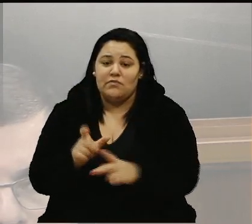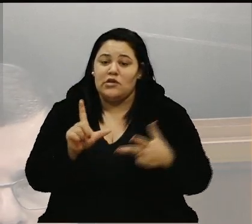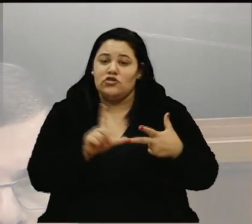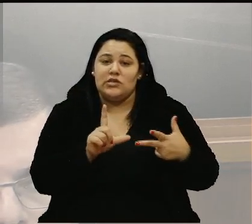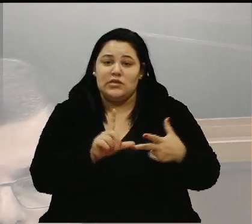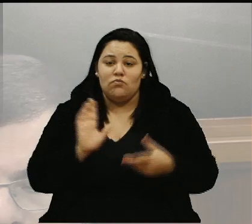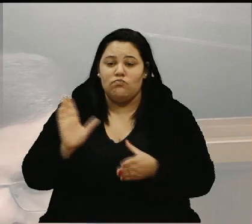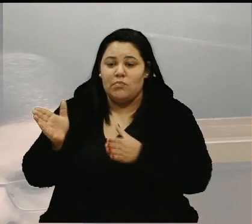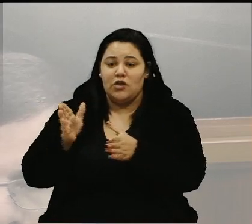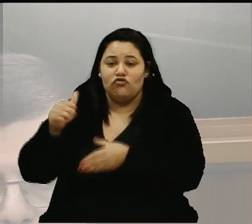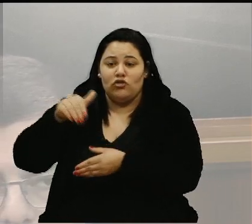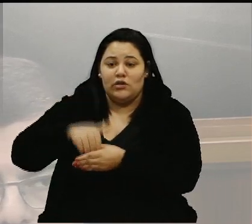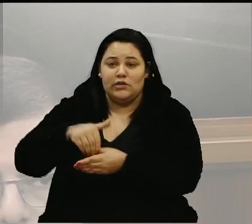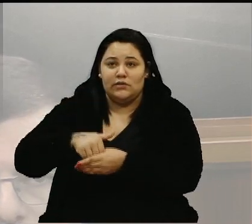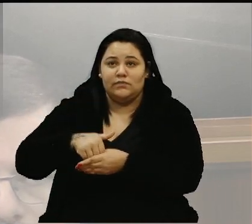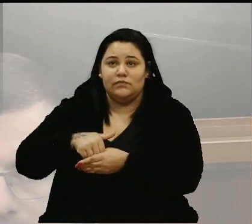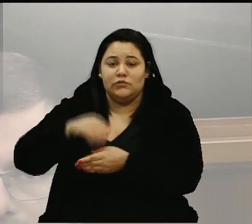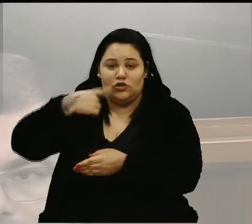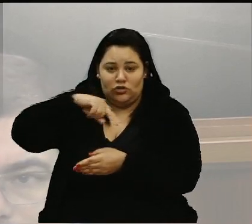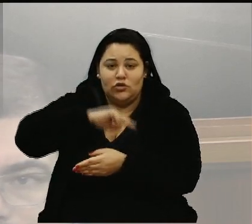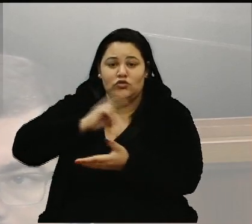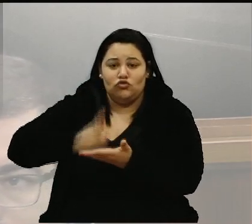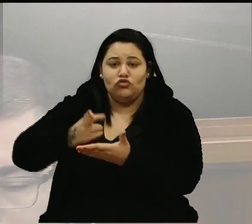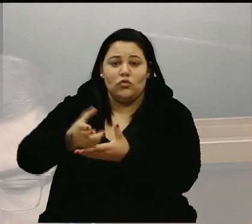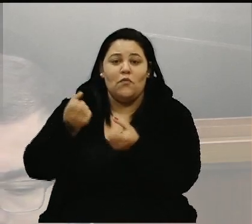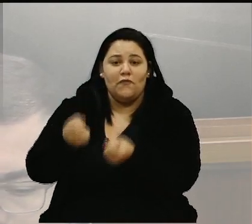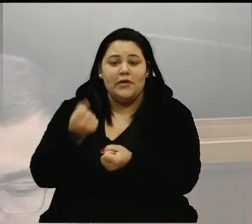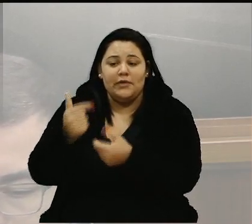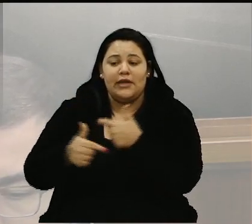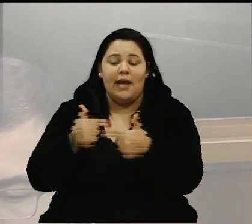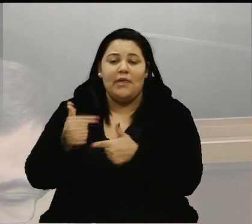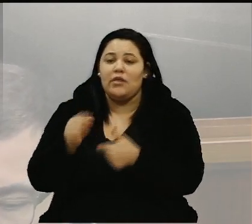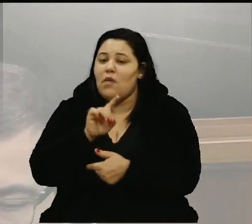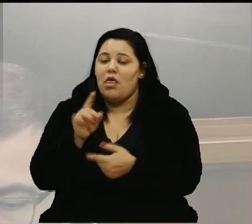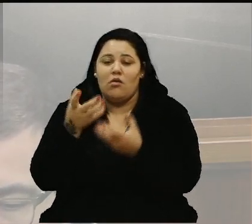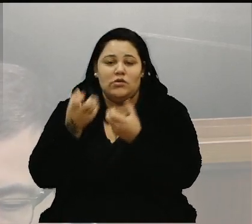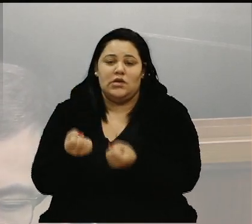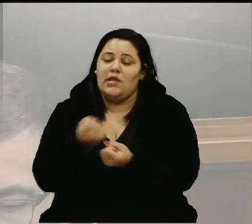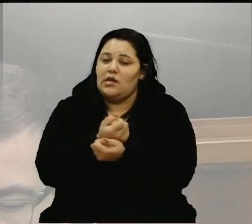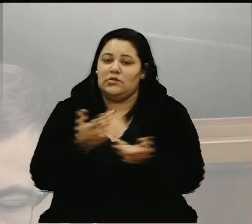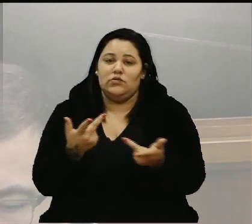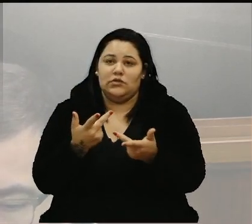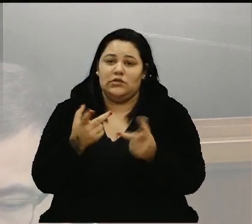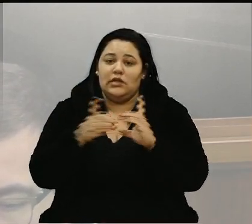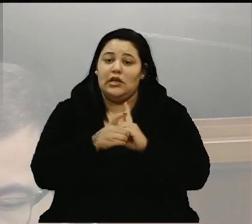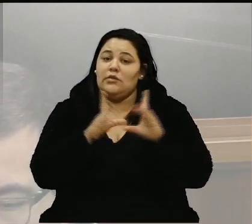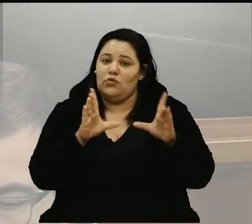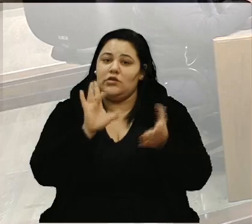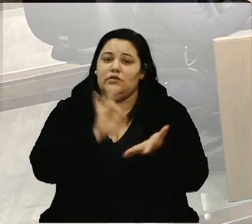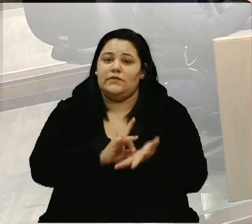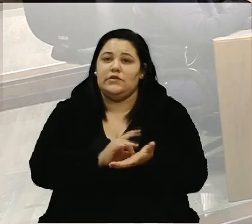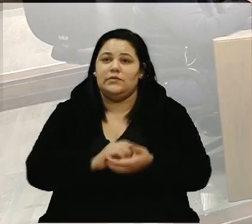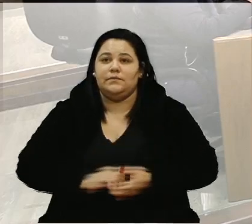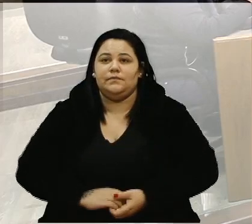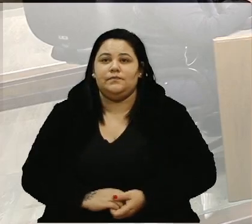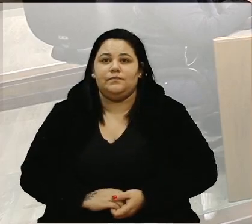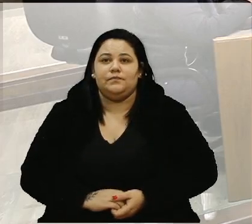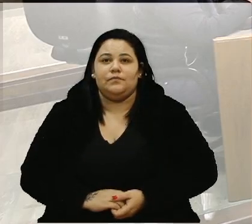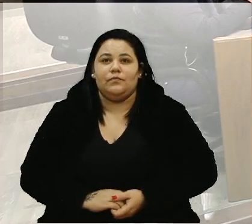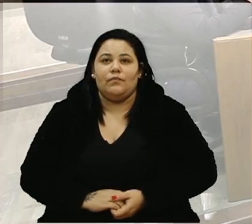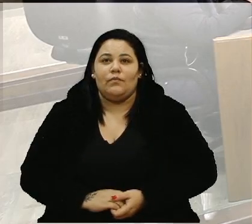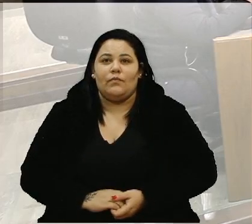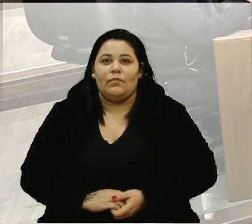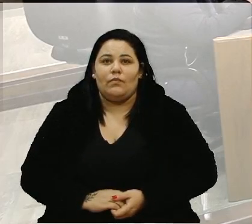e, enfim, que a gente siga trabalhando dentro do que a democracia estabelece. É a parte, vereador.